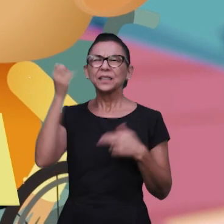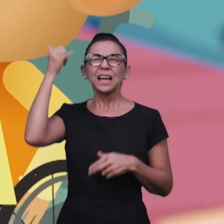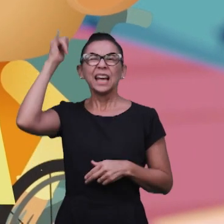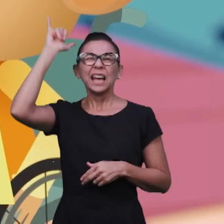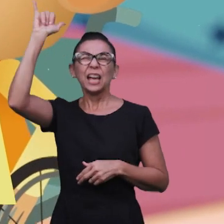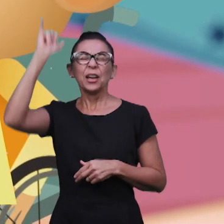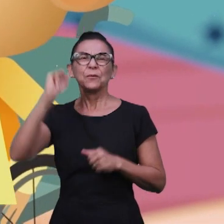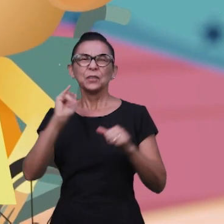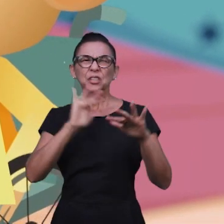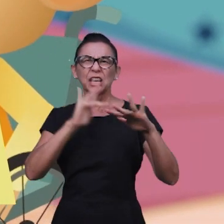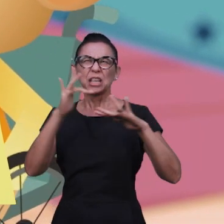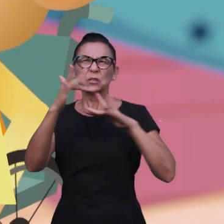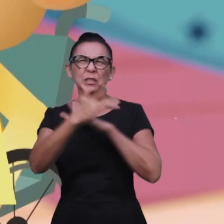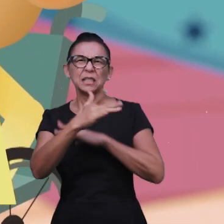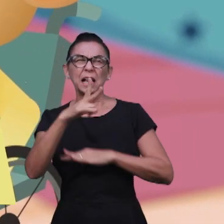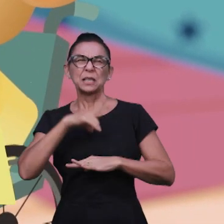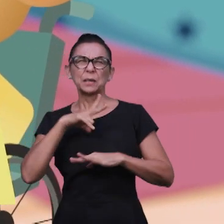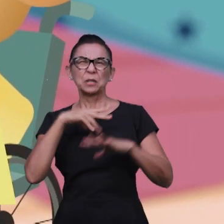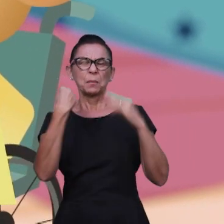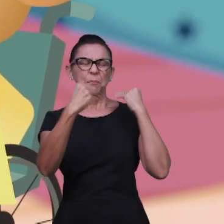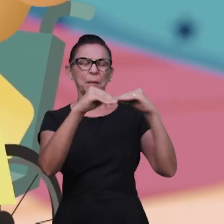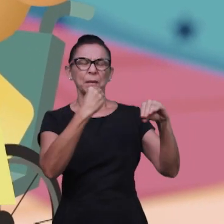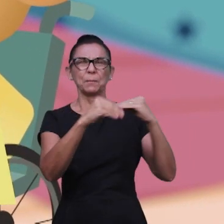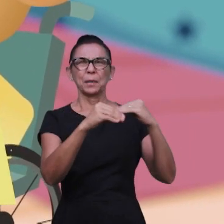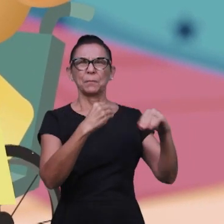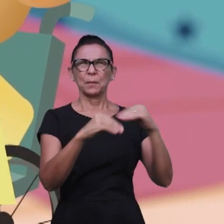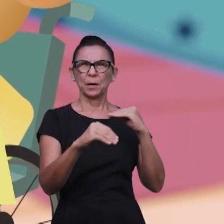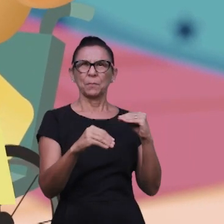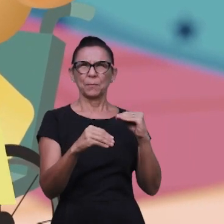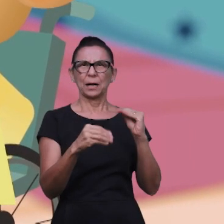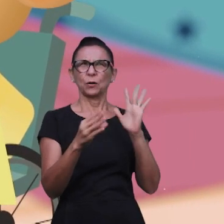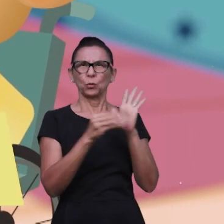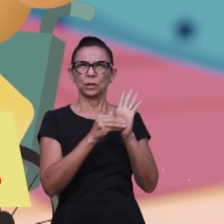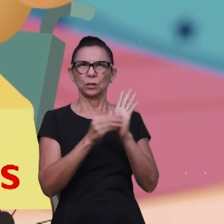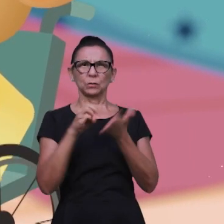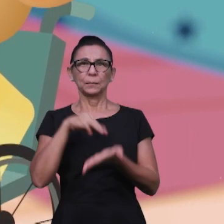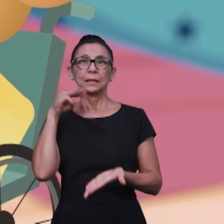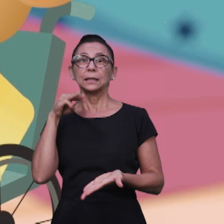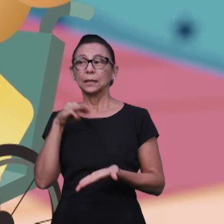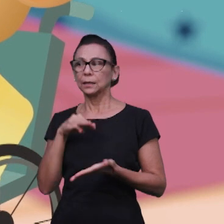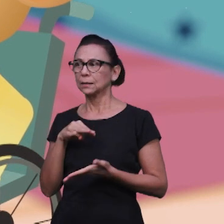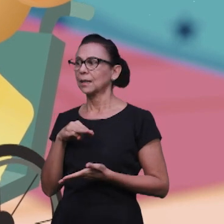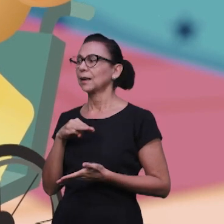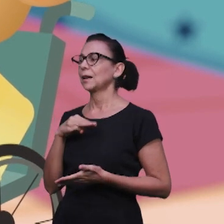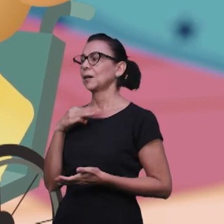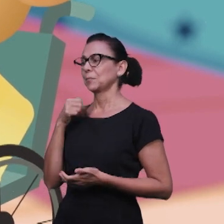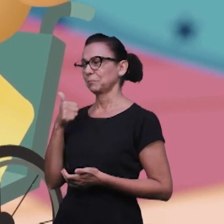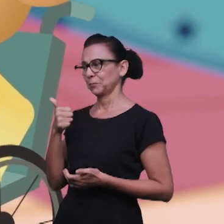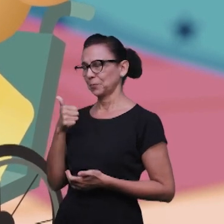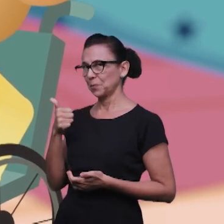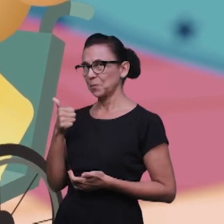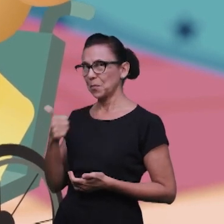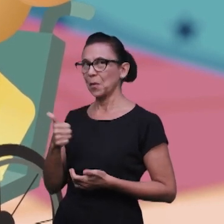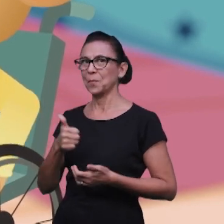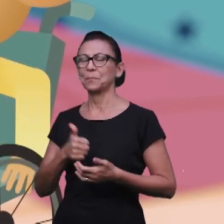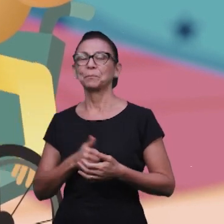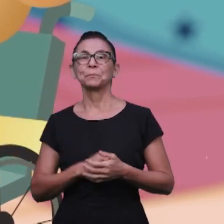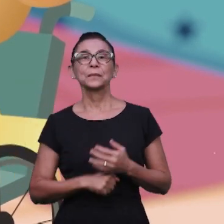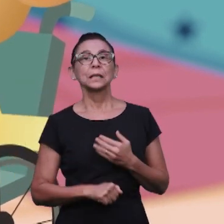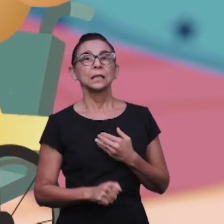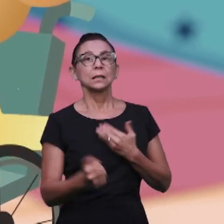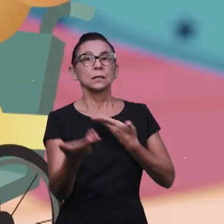canais abertos e postar conteúdos em suas contas particulares. Muito bem, Elo. Se cada um contribuir,